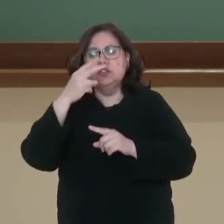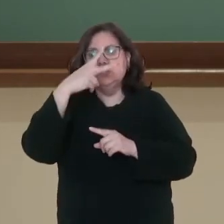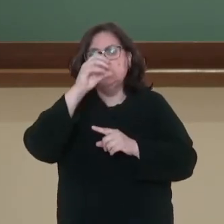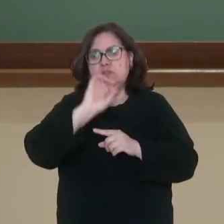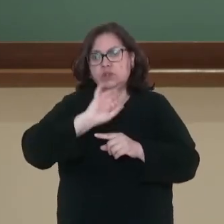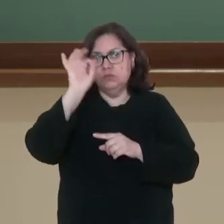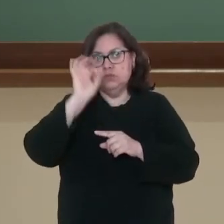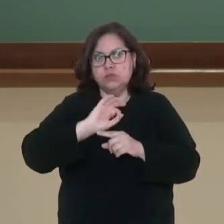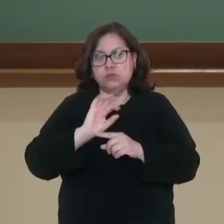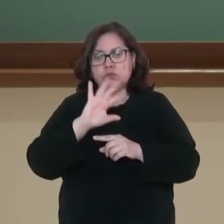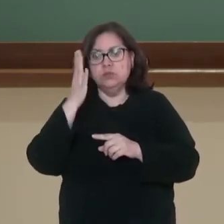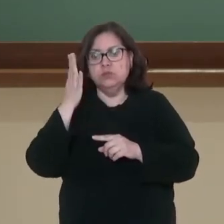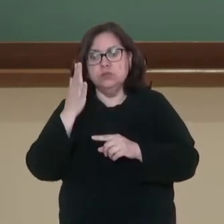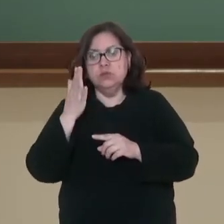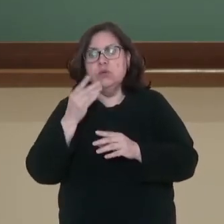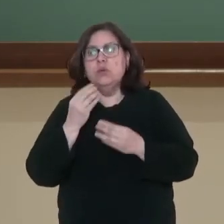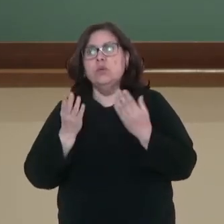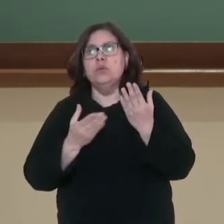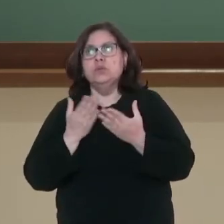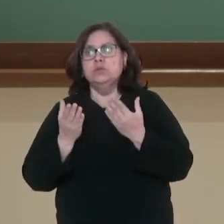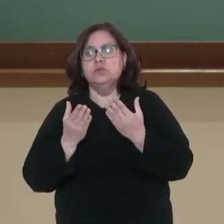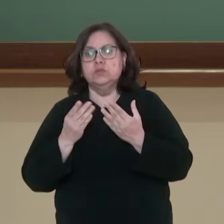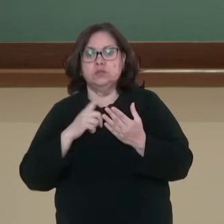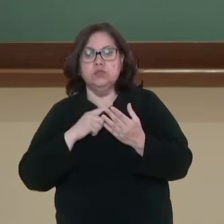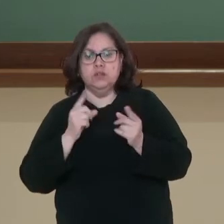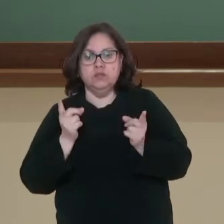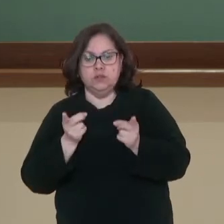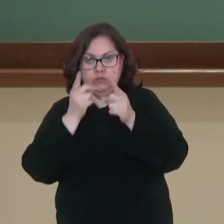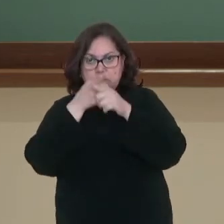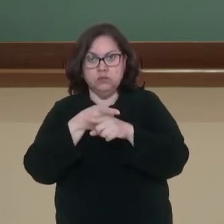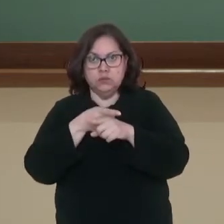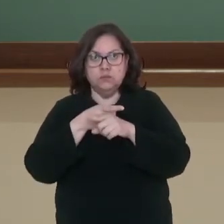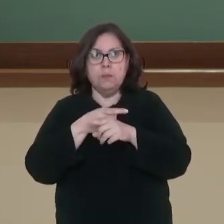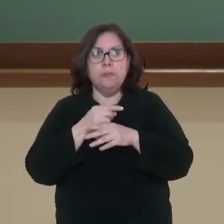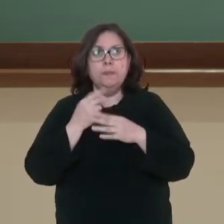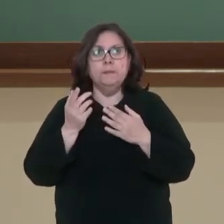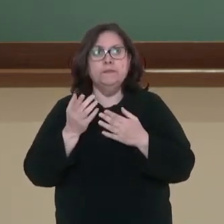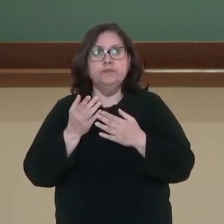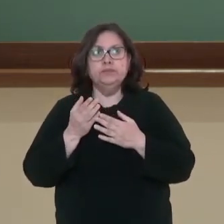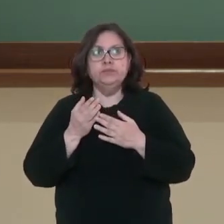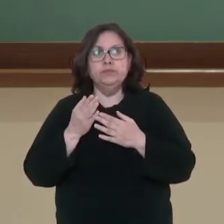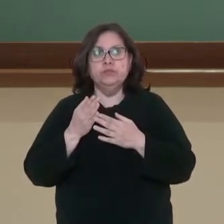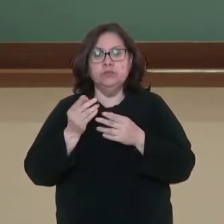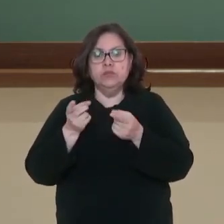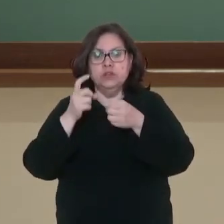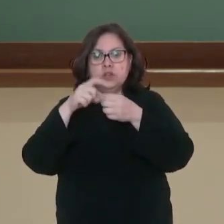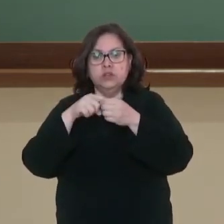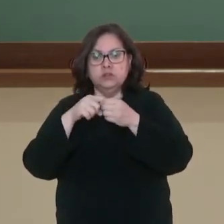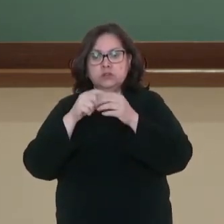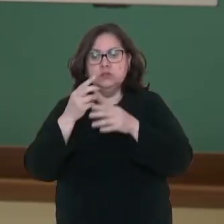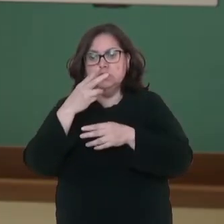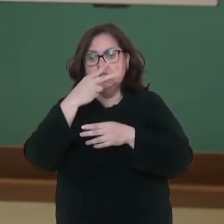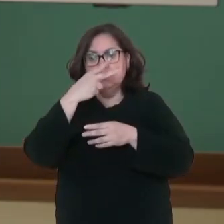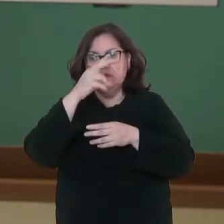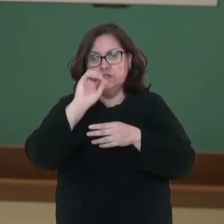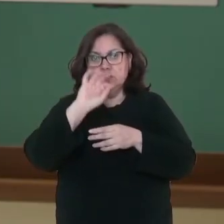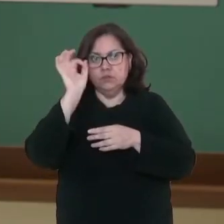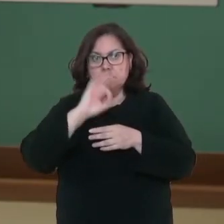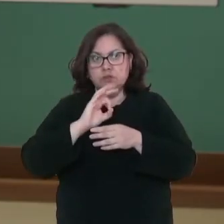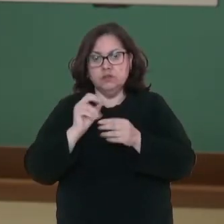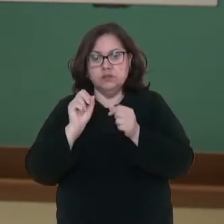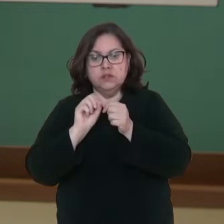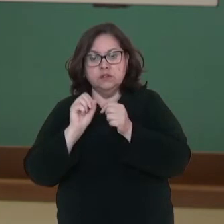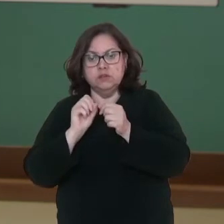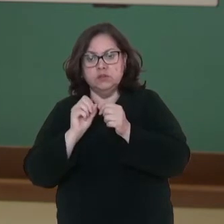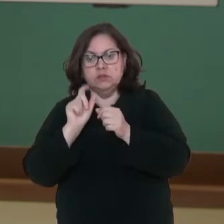20%, ocorre quando assim houve a permuta, né, e dentro de um quadro de 20%. Na formação